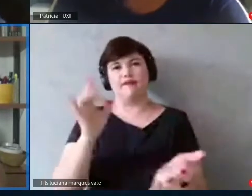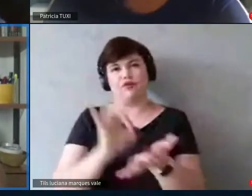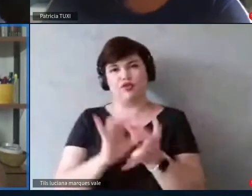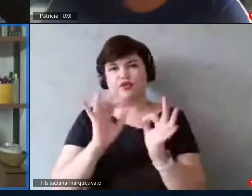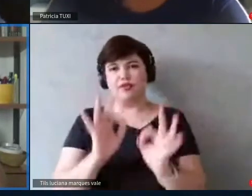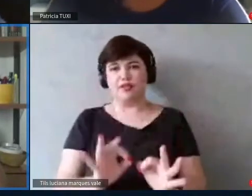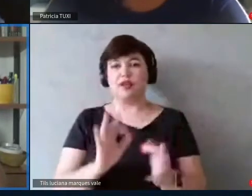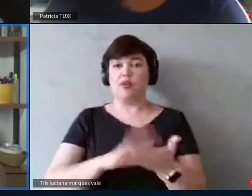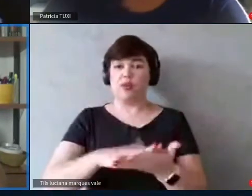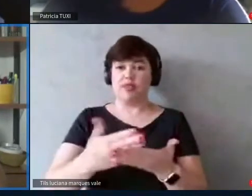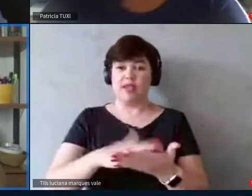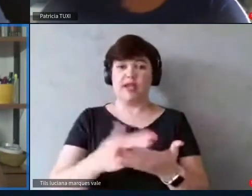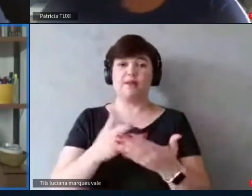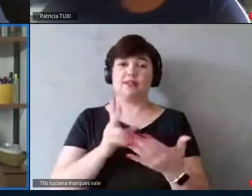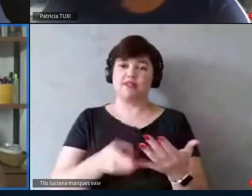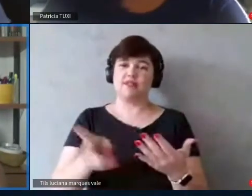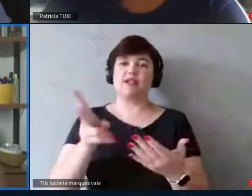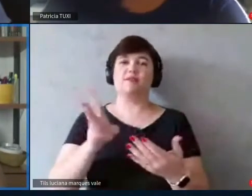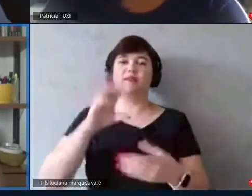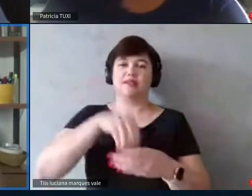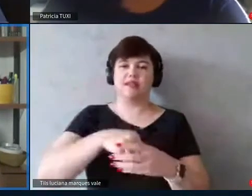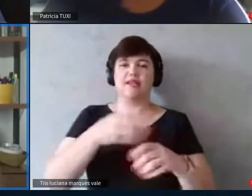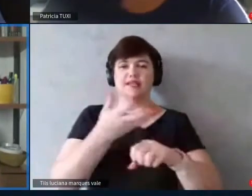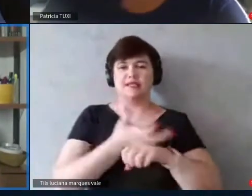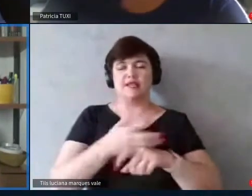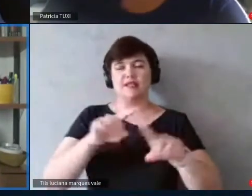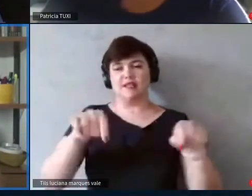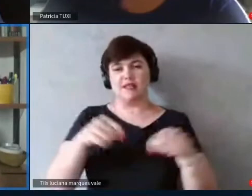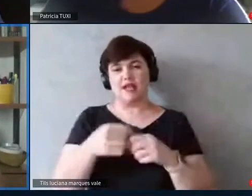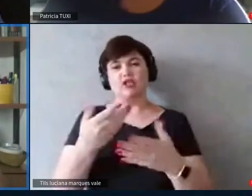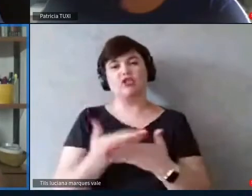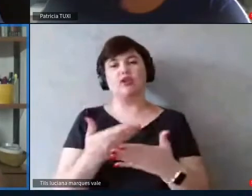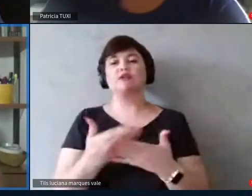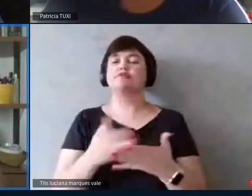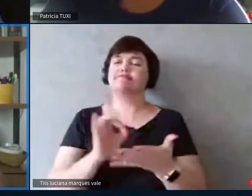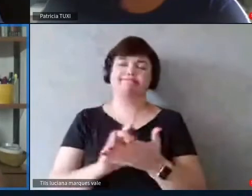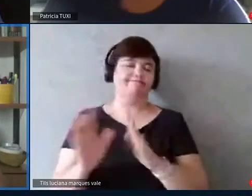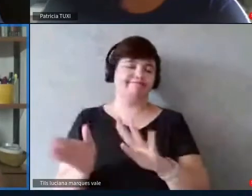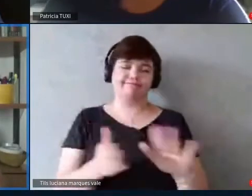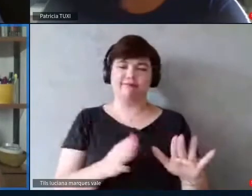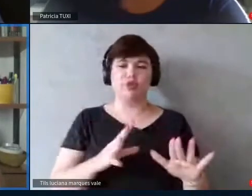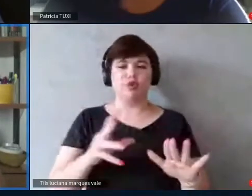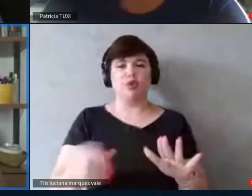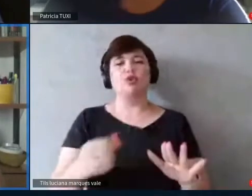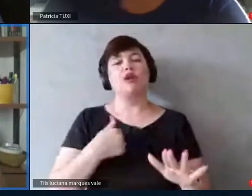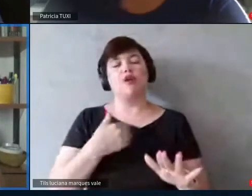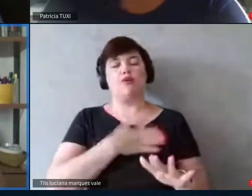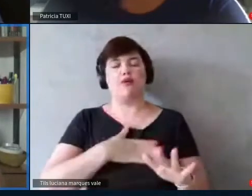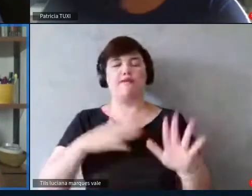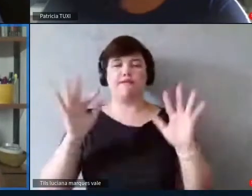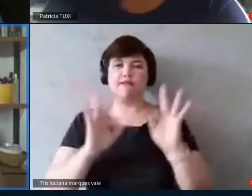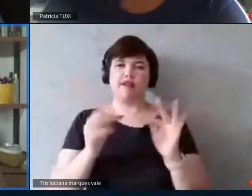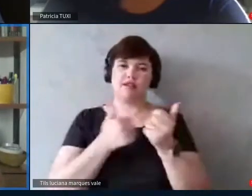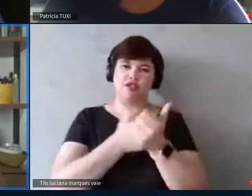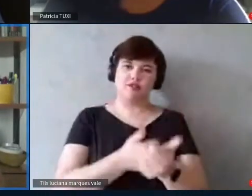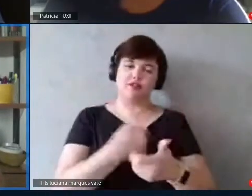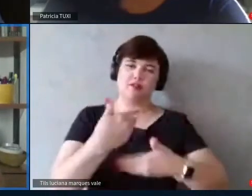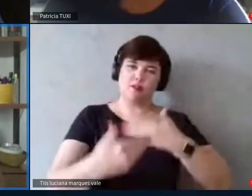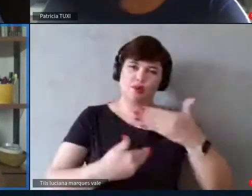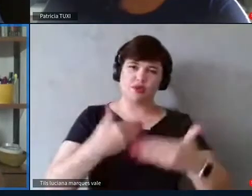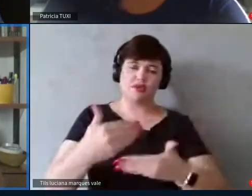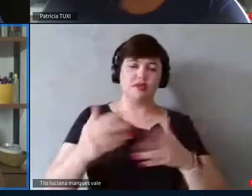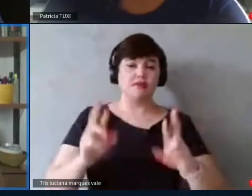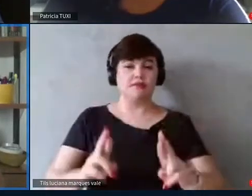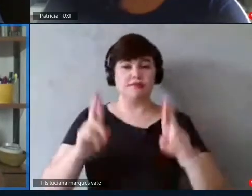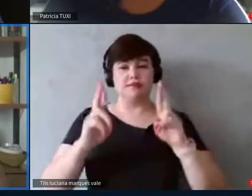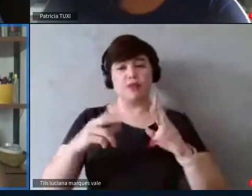um intérprete sensacional também nas salas de aula, enfim. Eu fiquei muito feliz de acompanhar esse processo, espero que